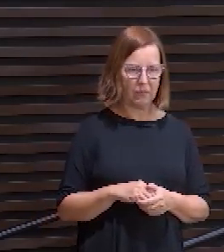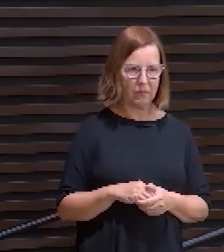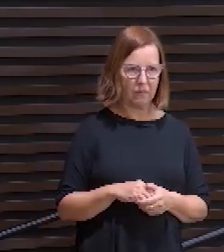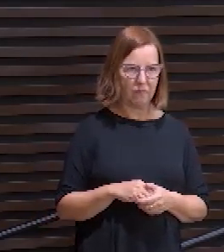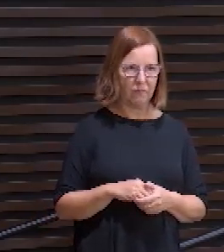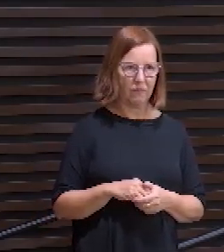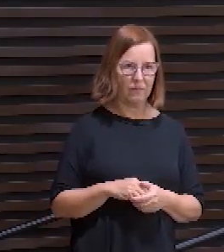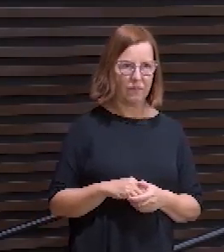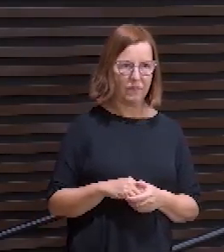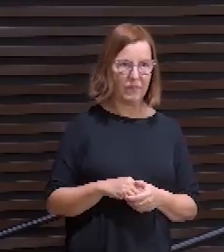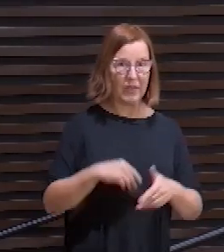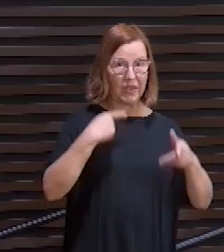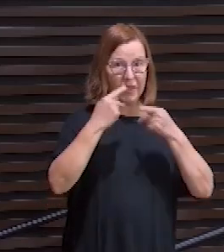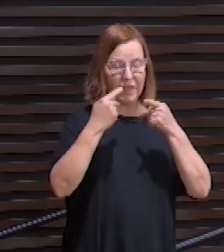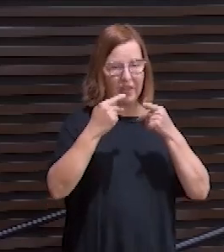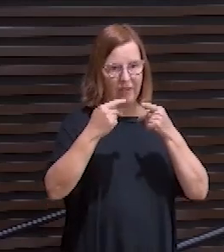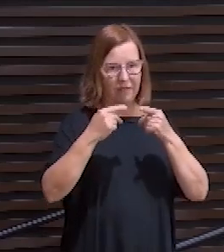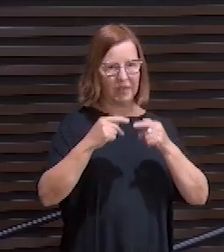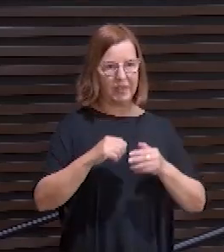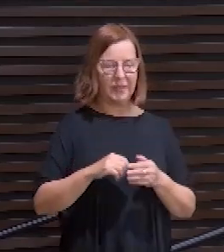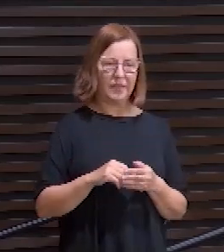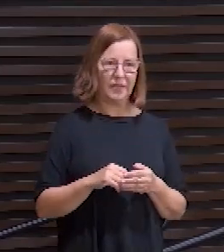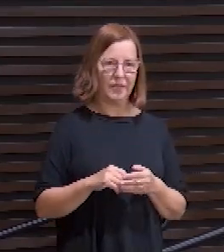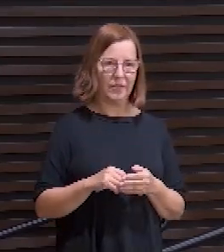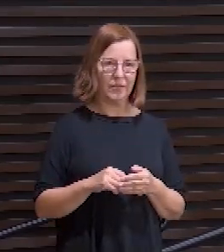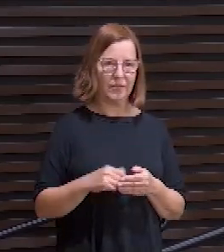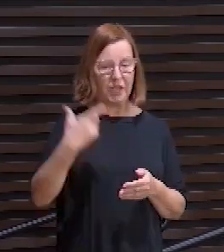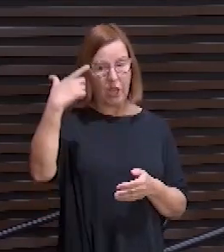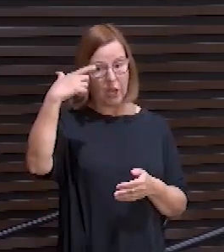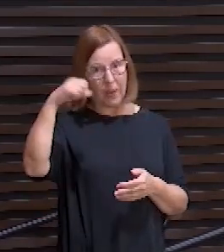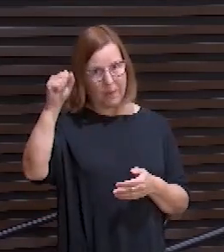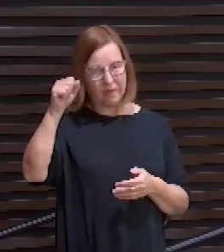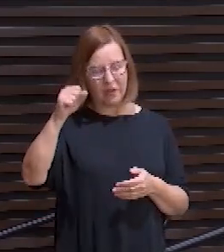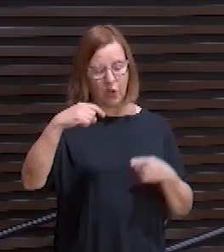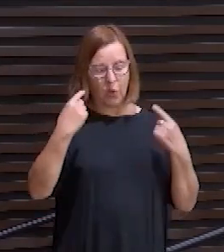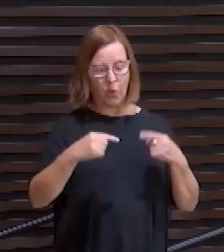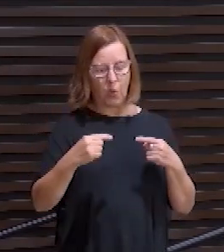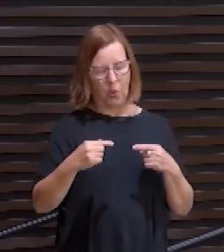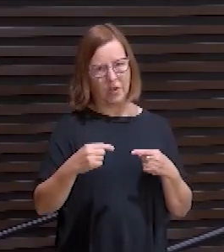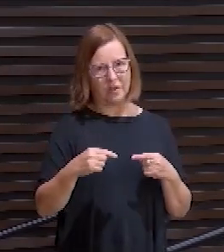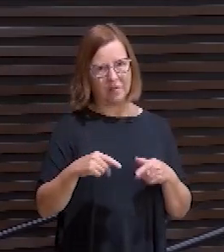E ele está dizendo aqui que ele prevalecia contra eles.